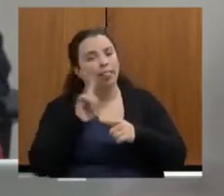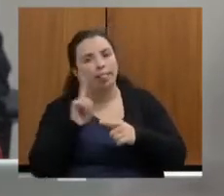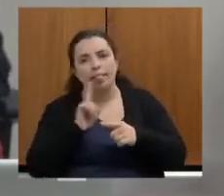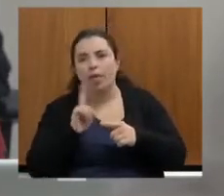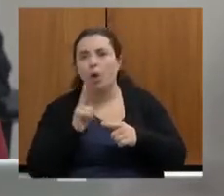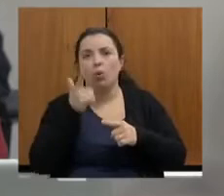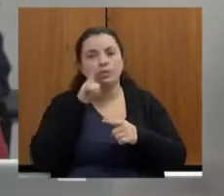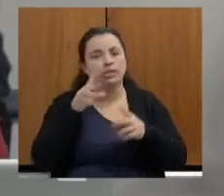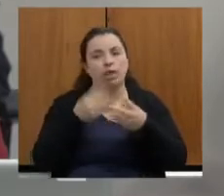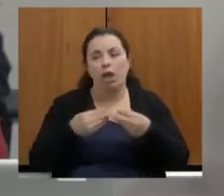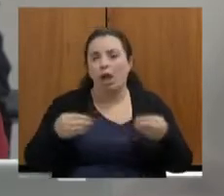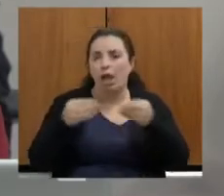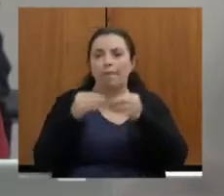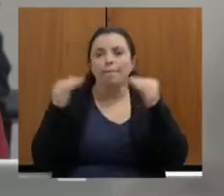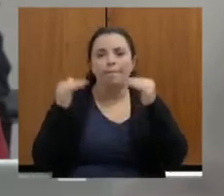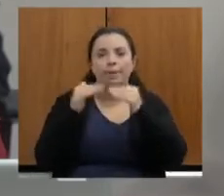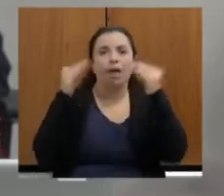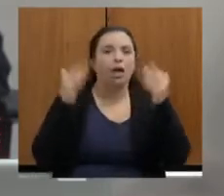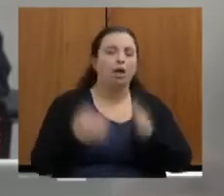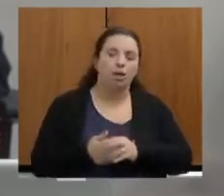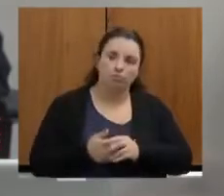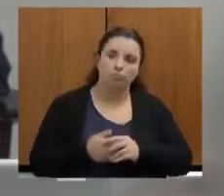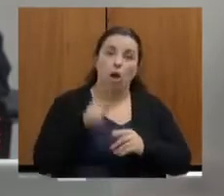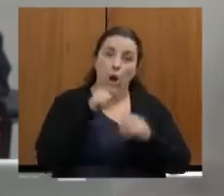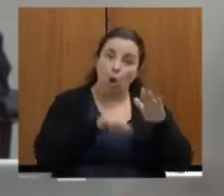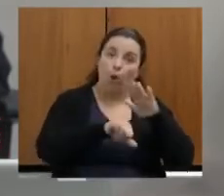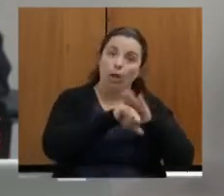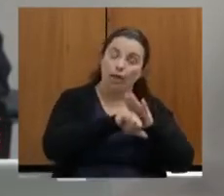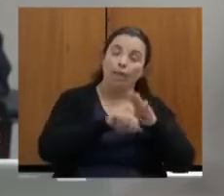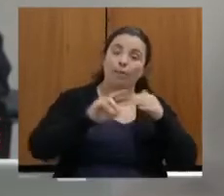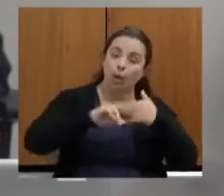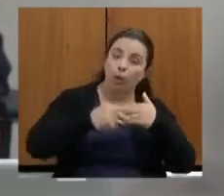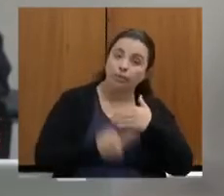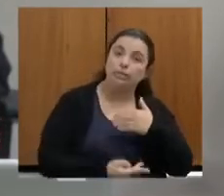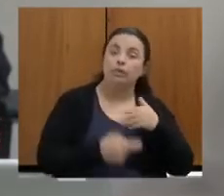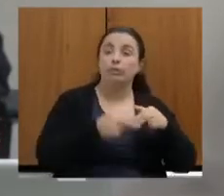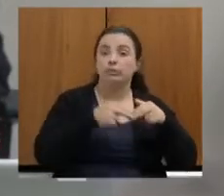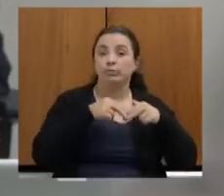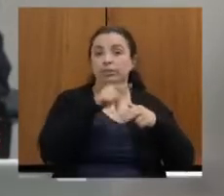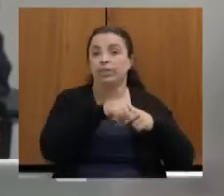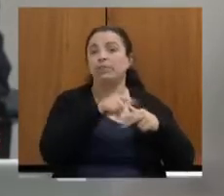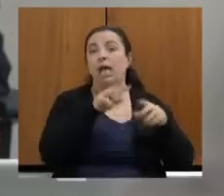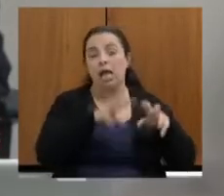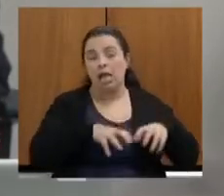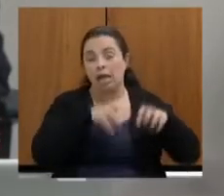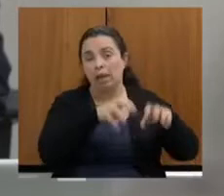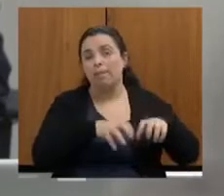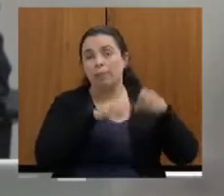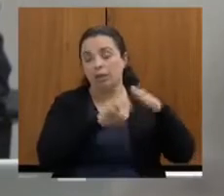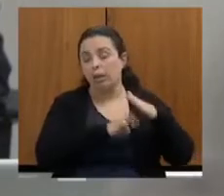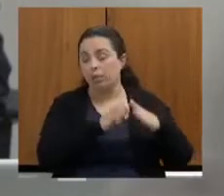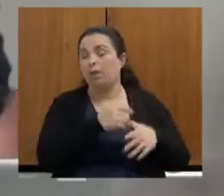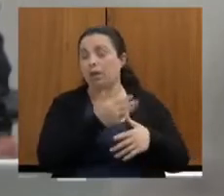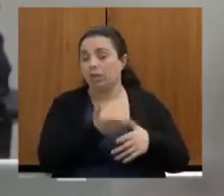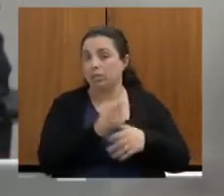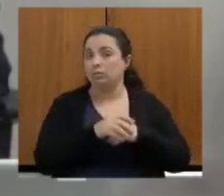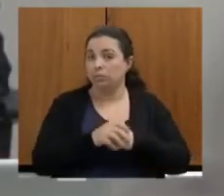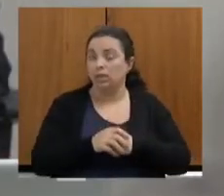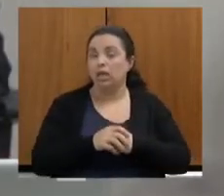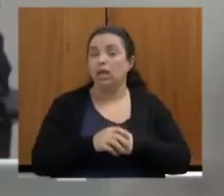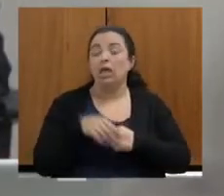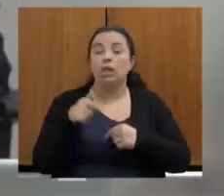fez a reparação dos crimes né das os crimes cometidos pelas mineradoras é Então